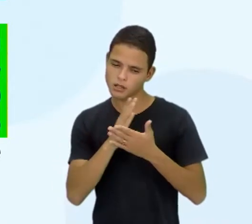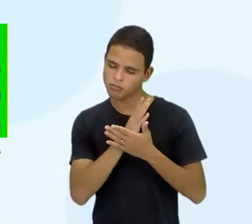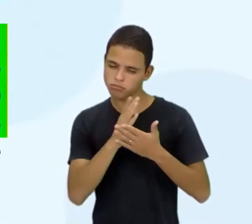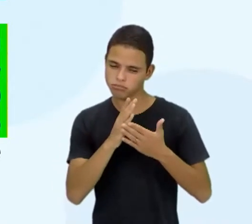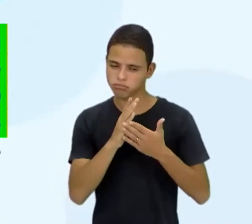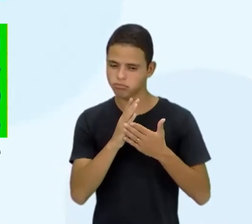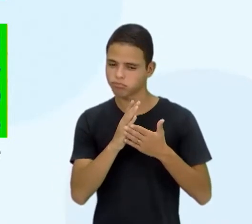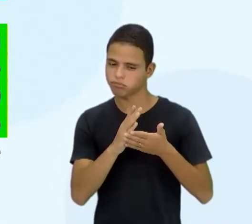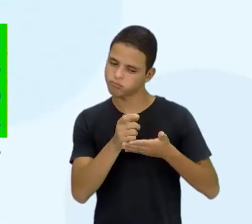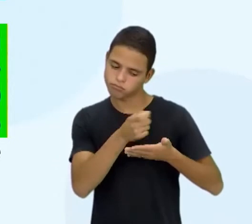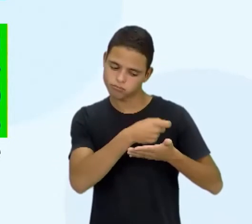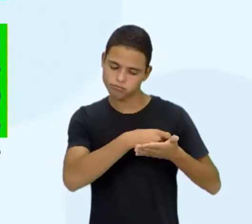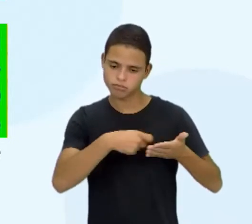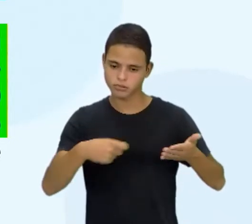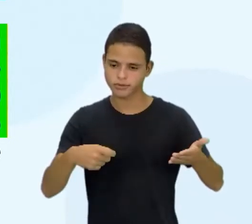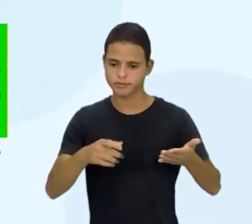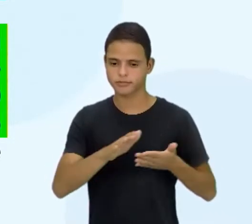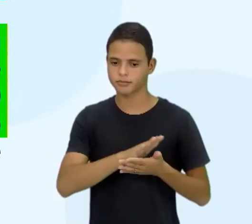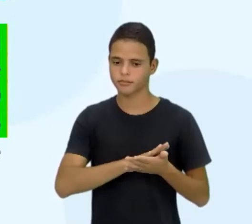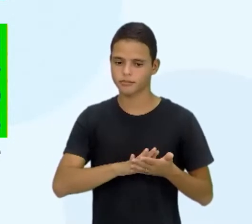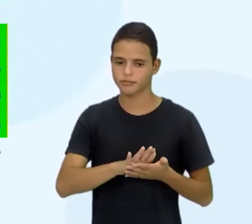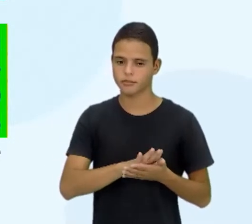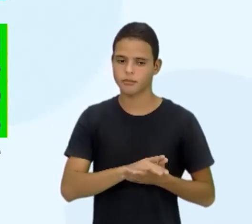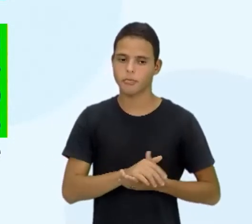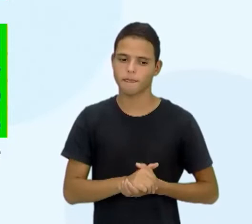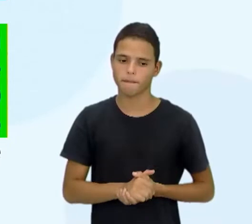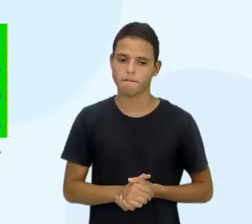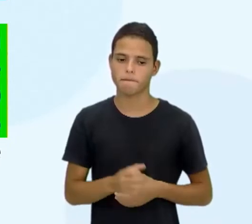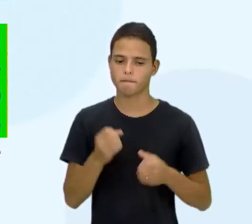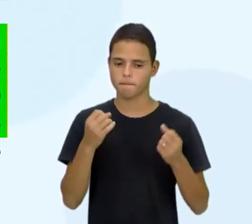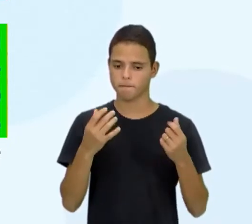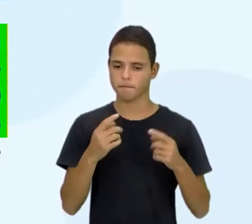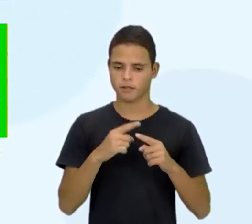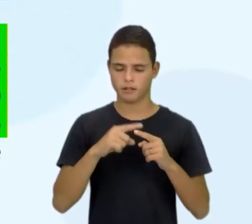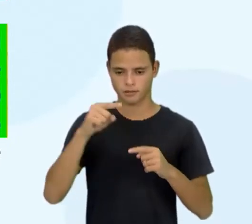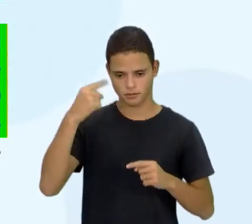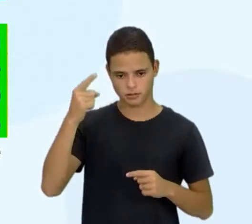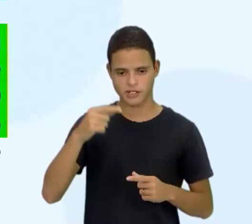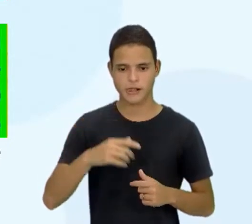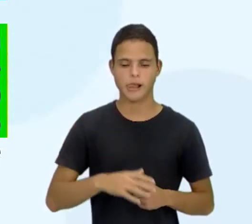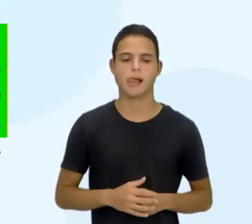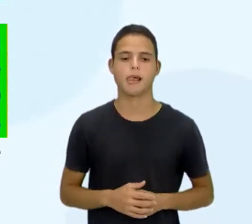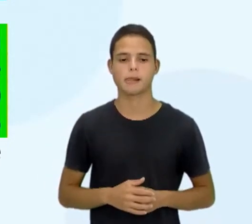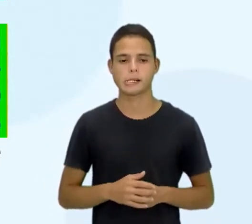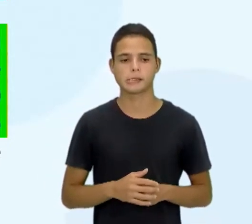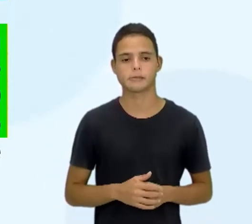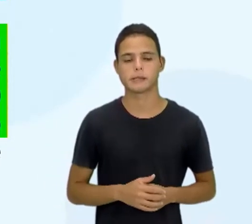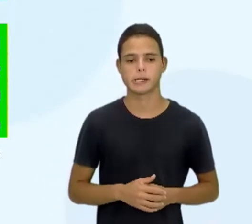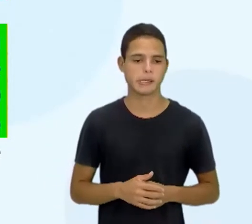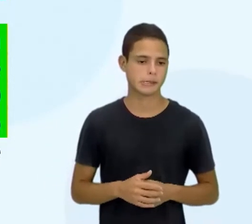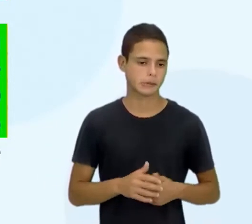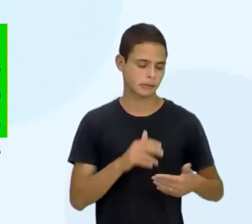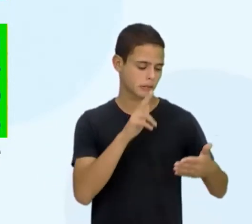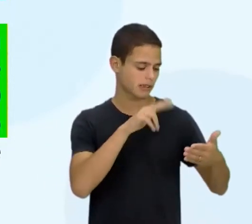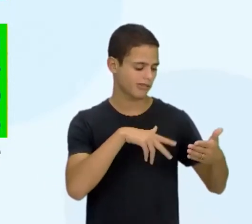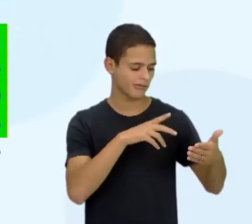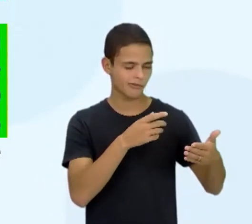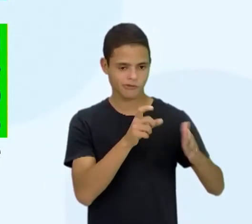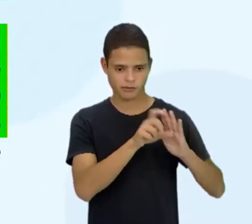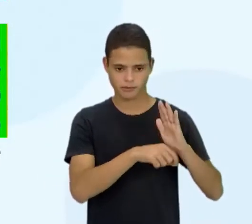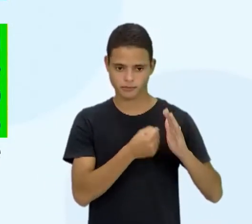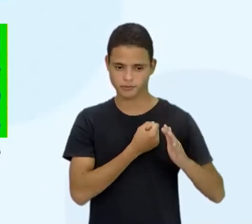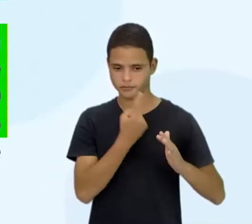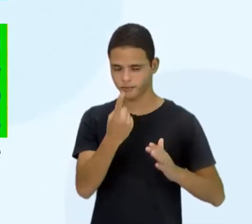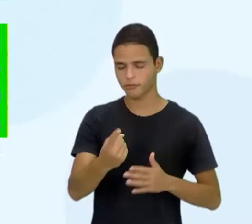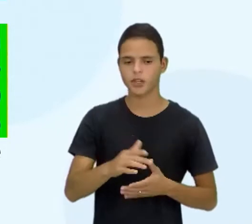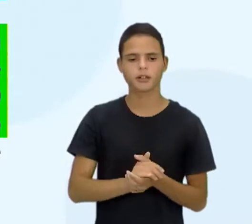que não foi circulado, não passei nenhuma cor, e eu vou explicar por quê. Então, leitura do texto.